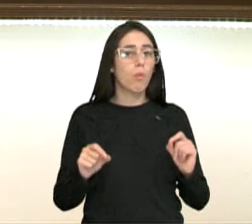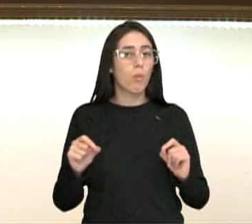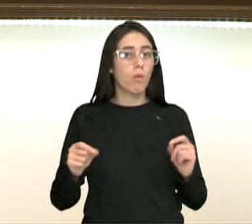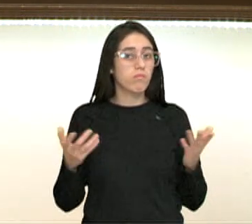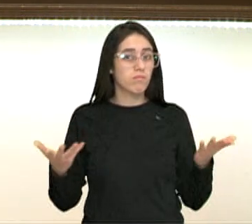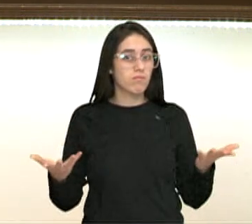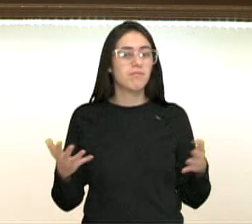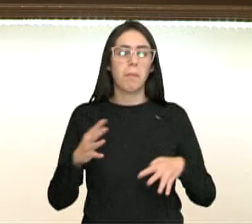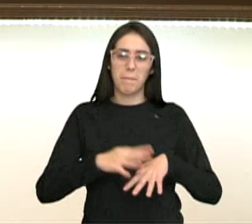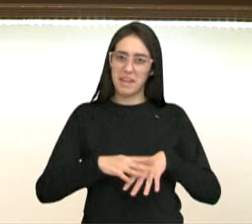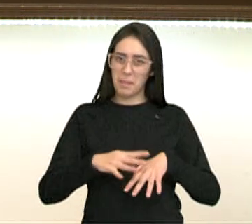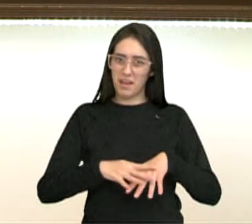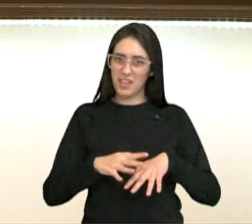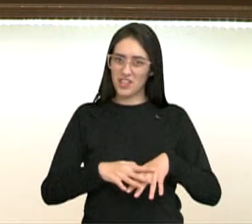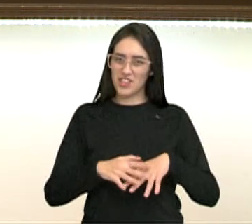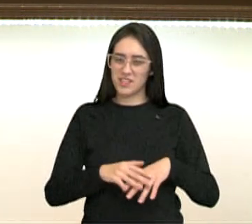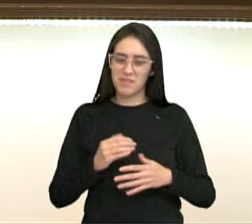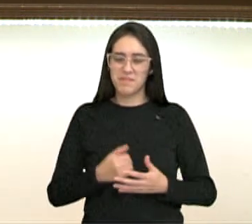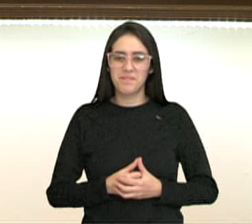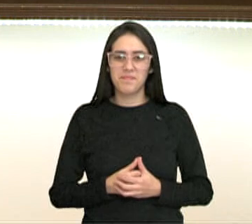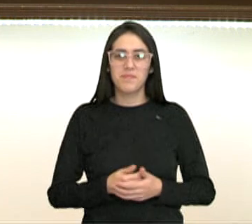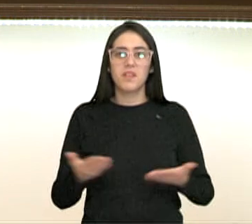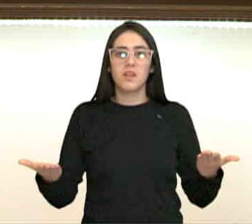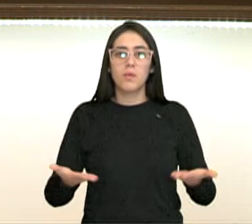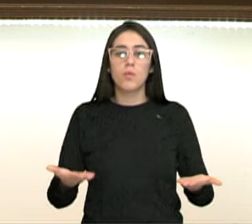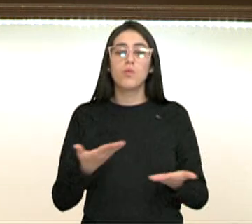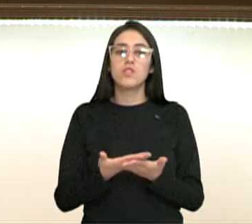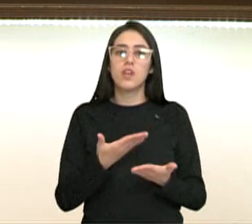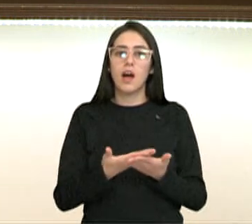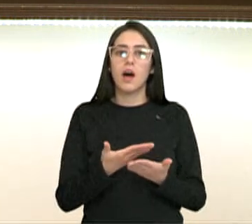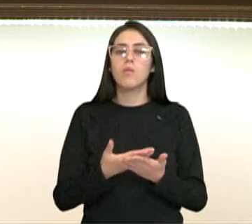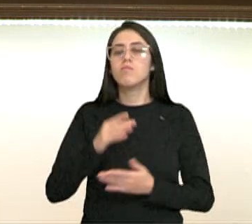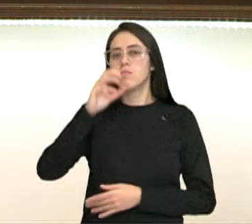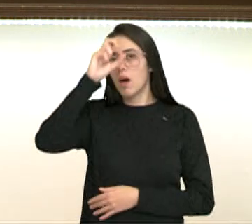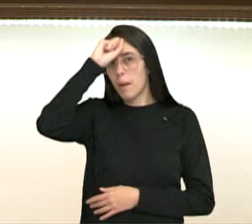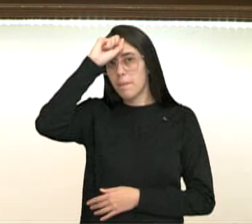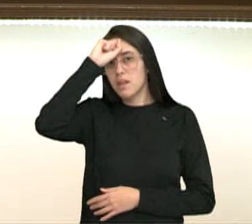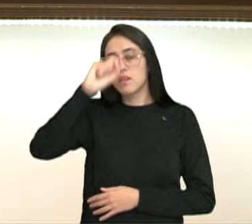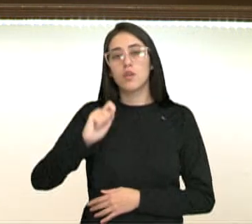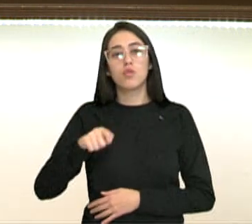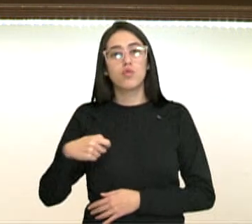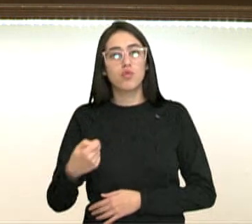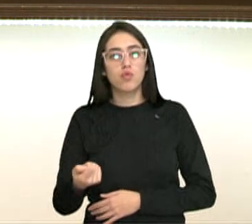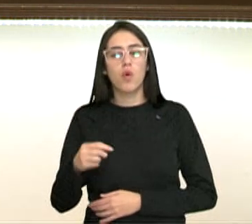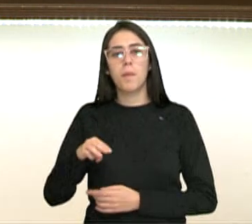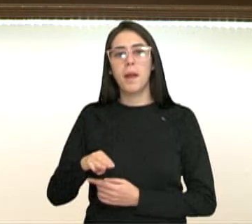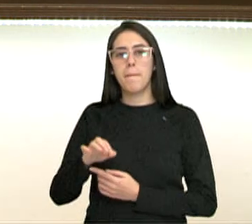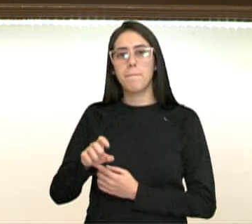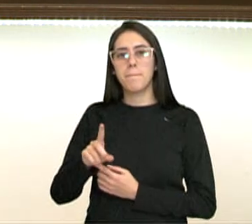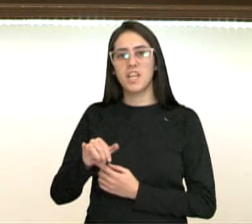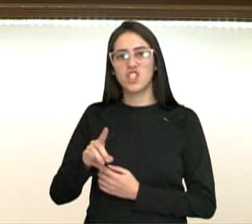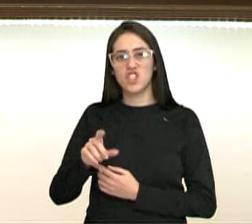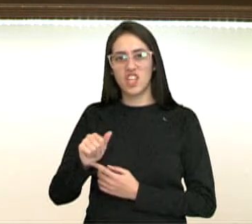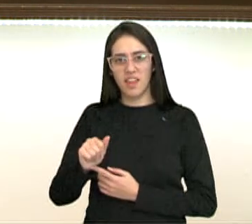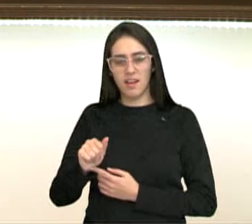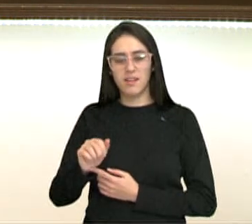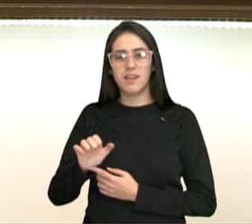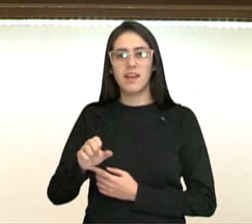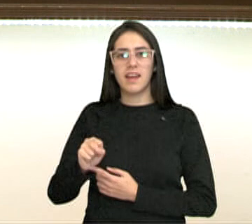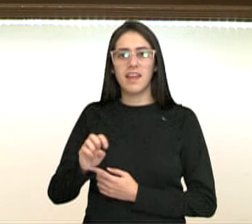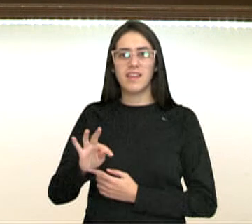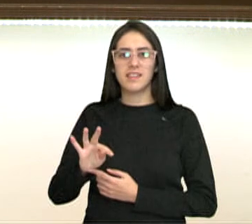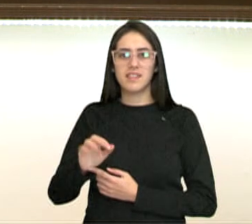trabalhar matemática. Na aula de hoje nós vamos falar sobre as medidas estatísticas e vamos